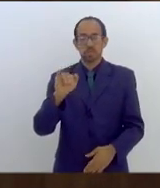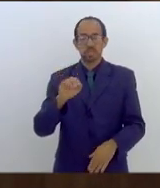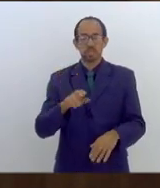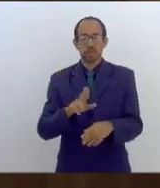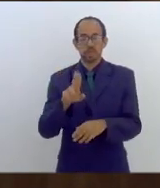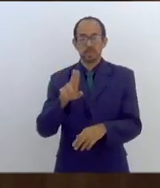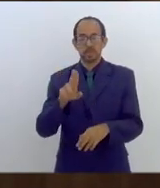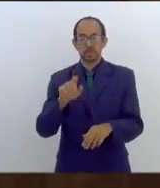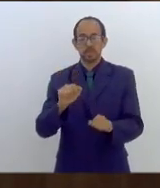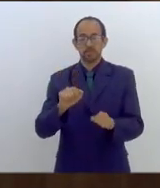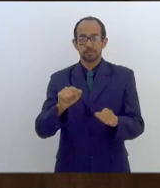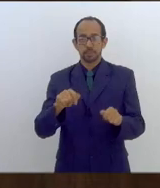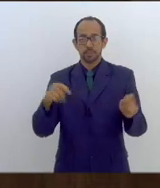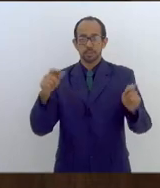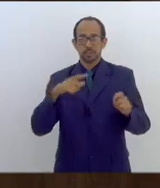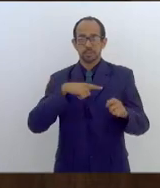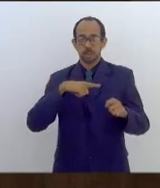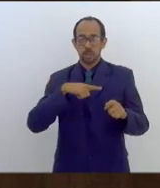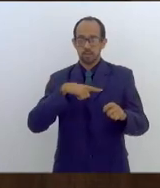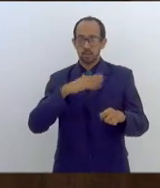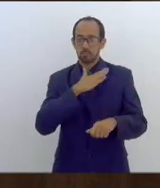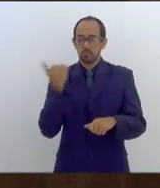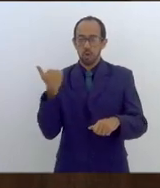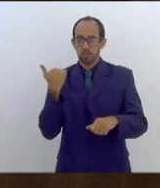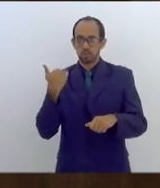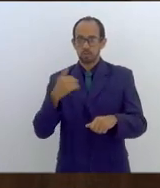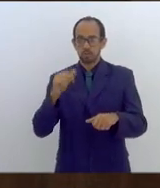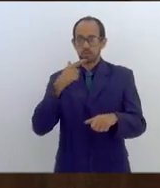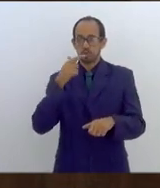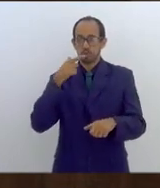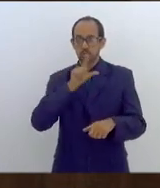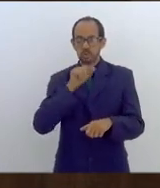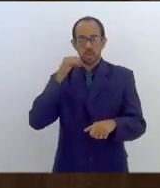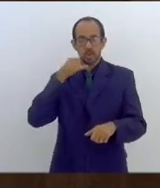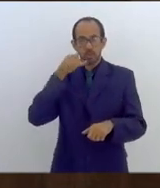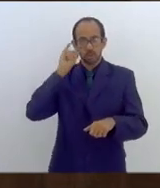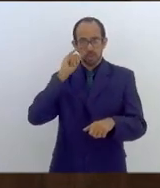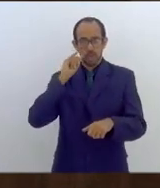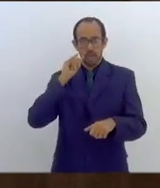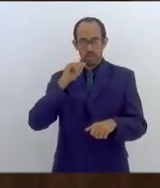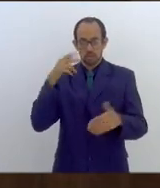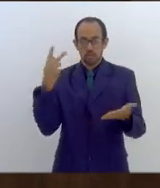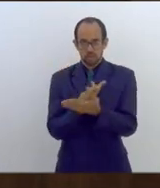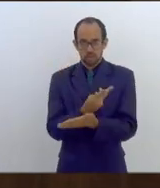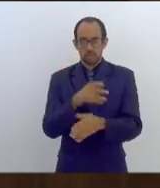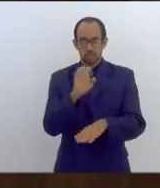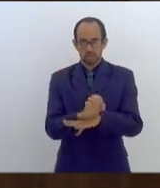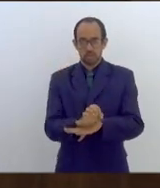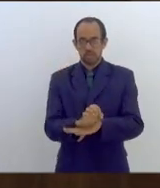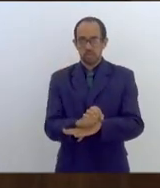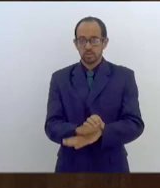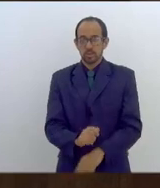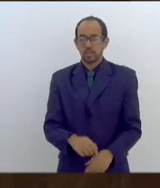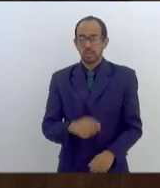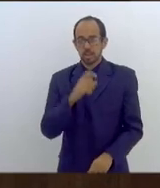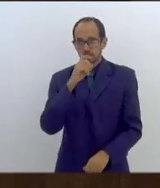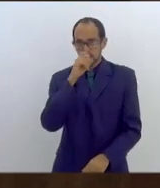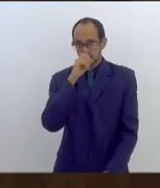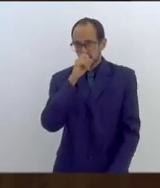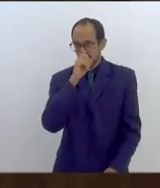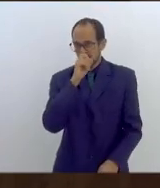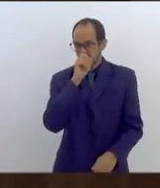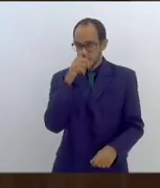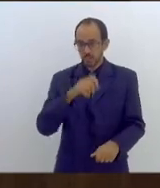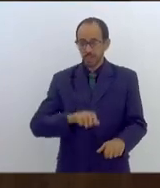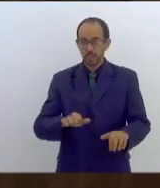mais capacidade no estado de nos antecipar essas catástrofes. Claro que a gente não pode impedir que elas aconteçam como desastres naturais, mas